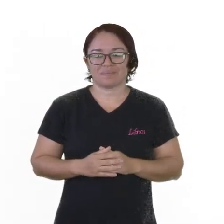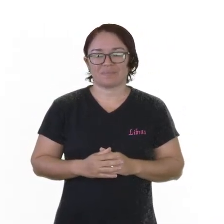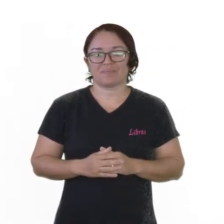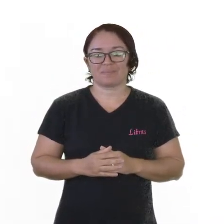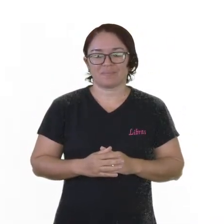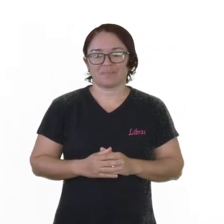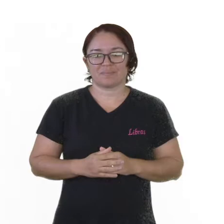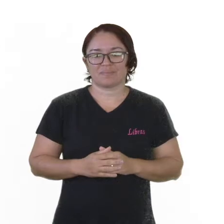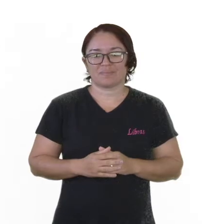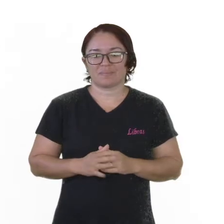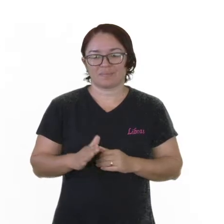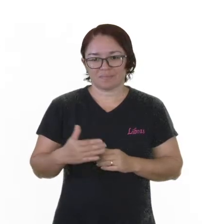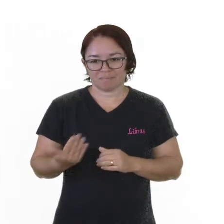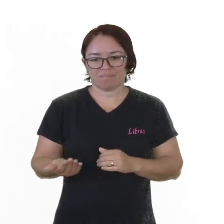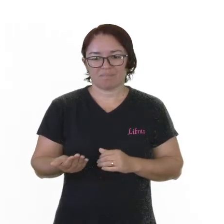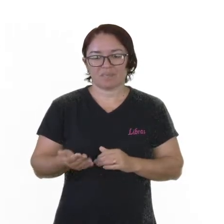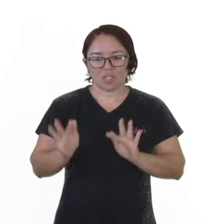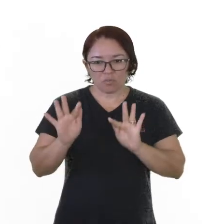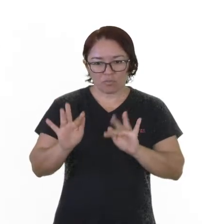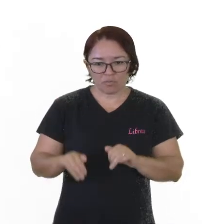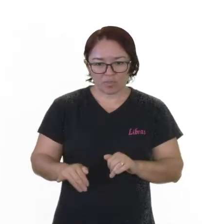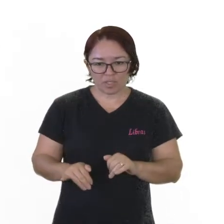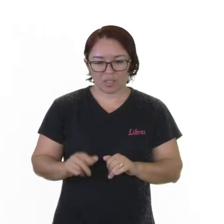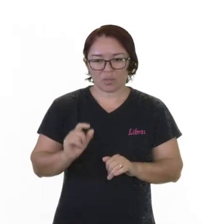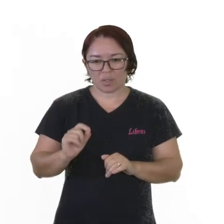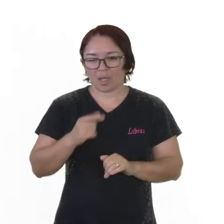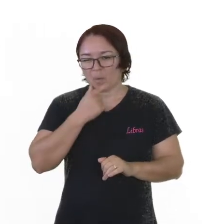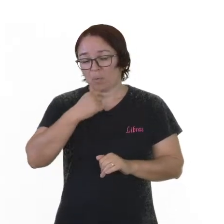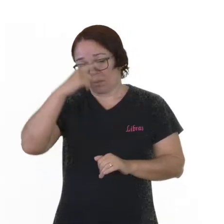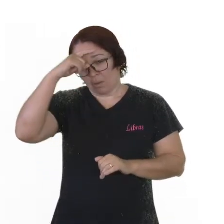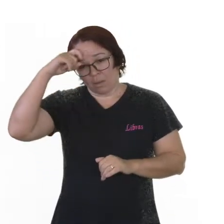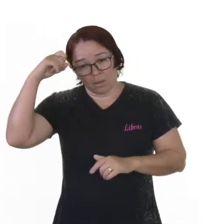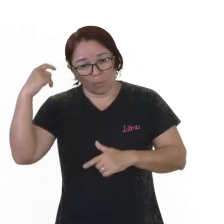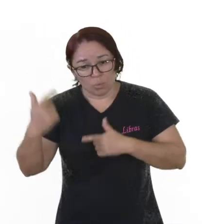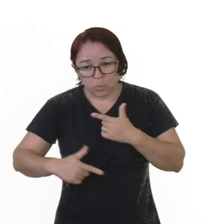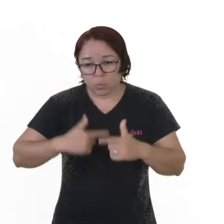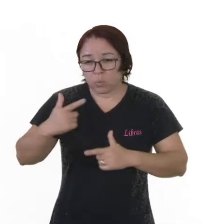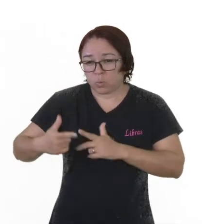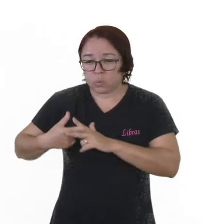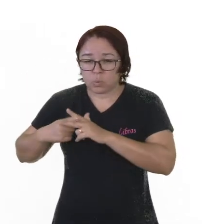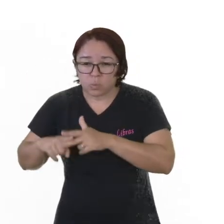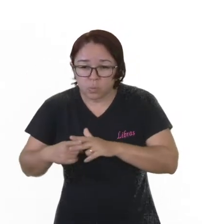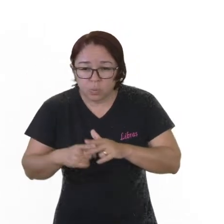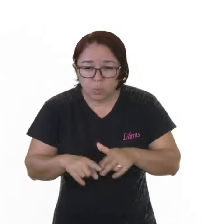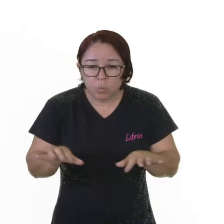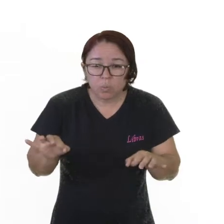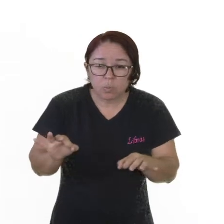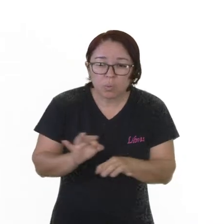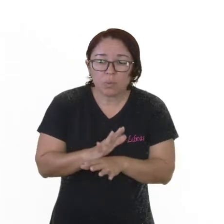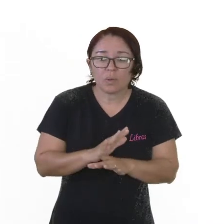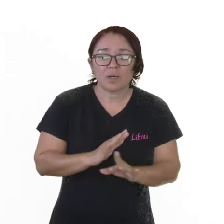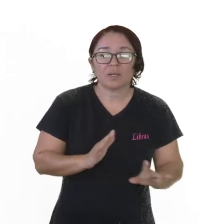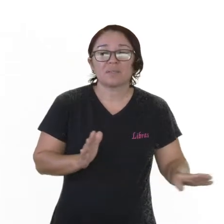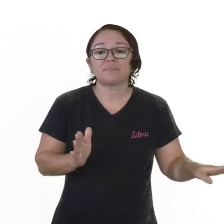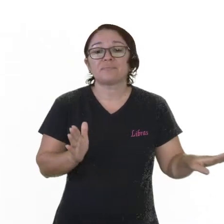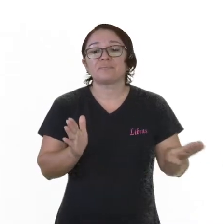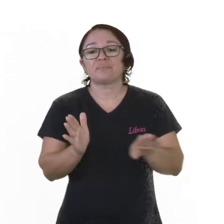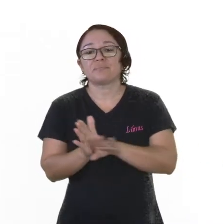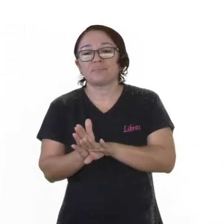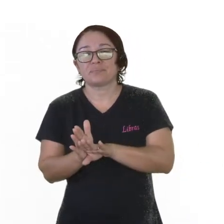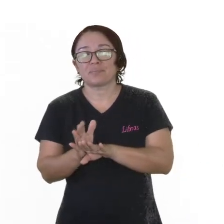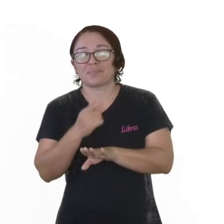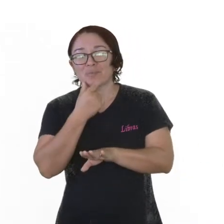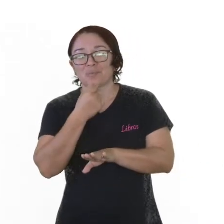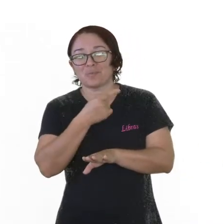crônica, quando ele faz o serviço, quando ele finaliza aquele procedimento e o dono chega